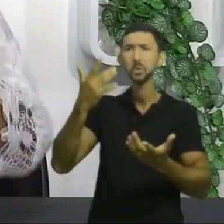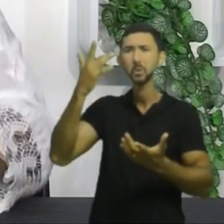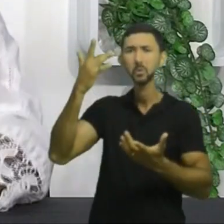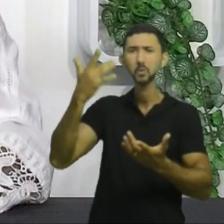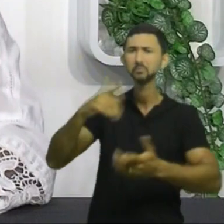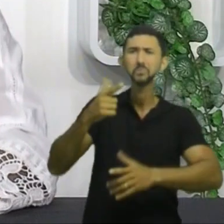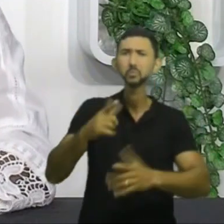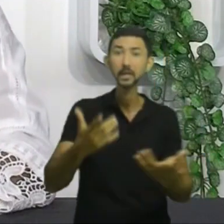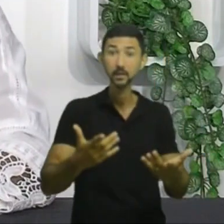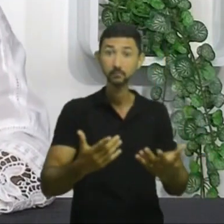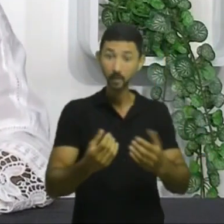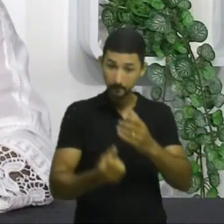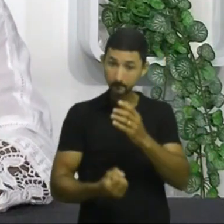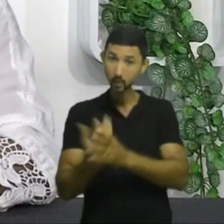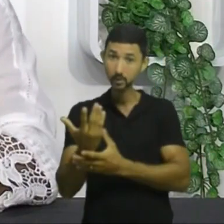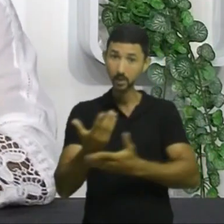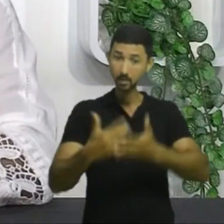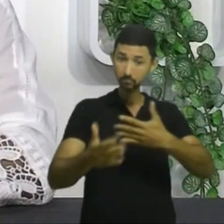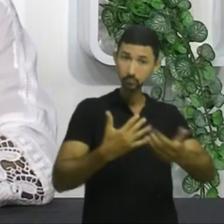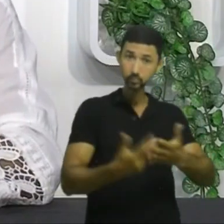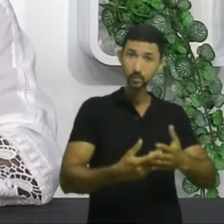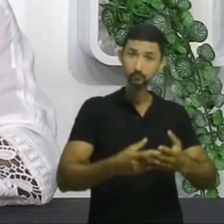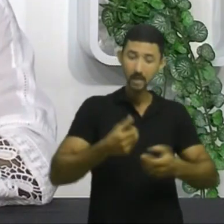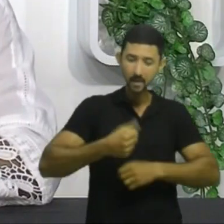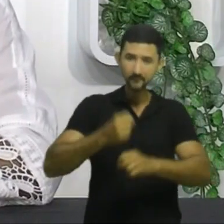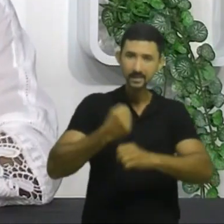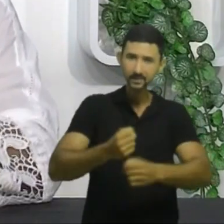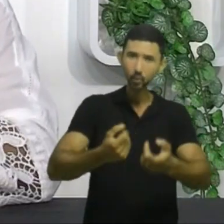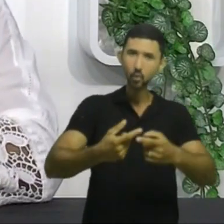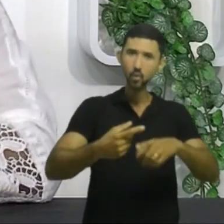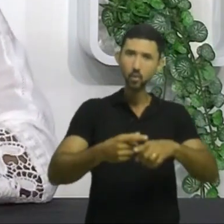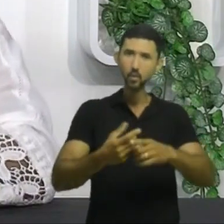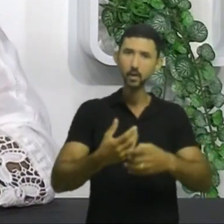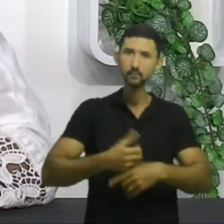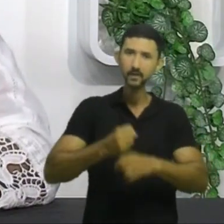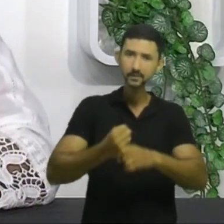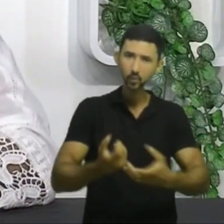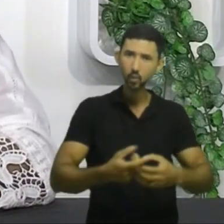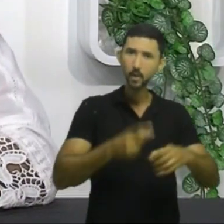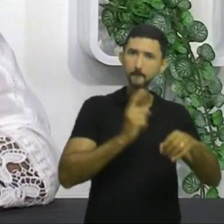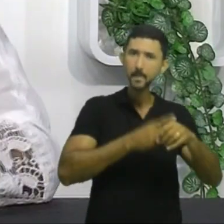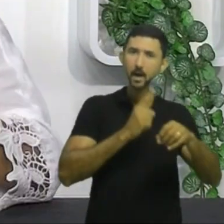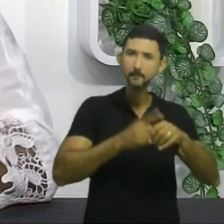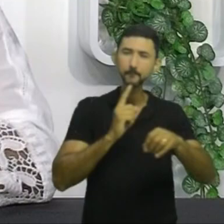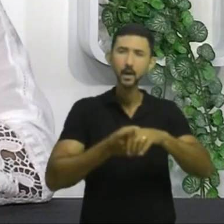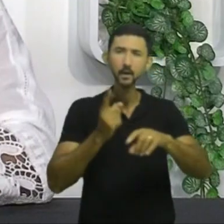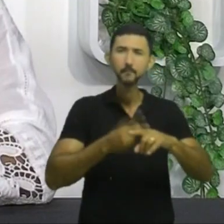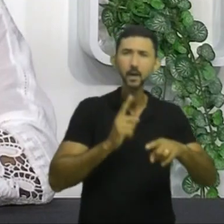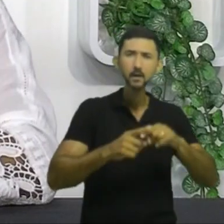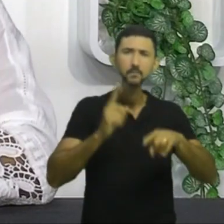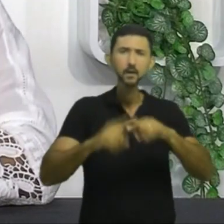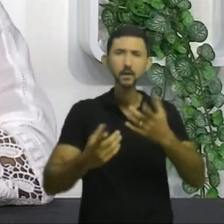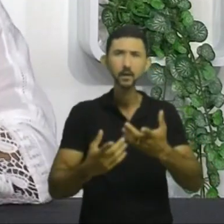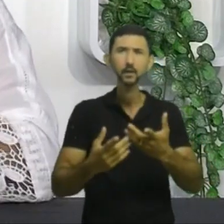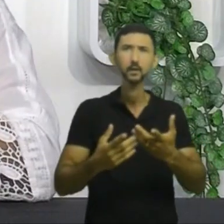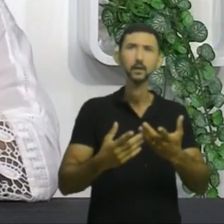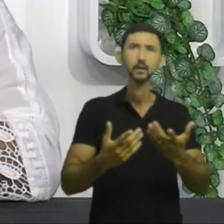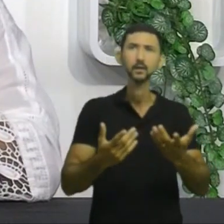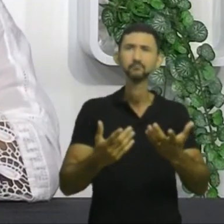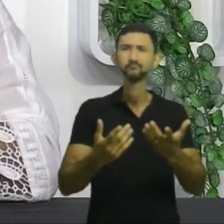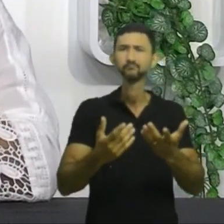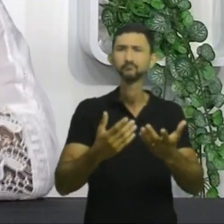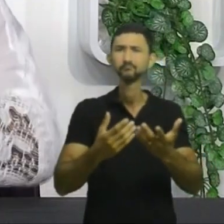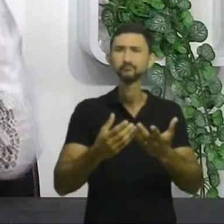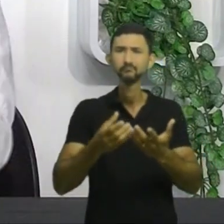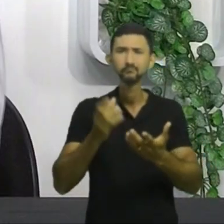você pode criá-los. Você tem cabos de vassoura, lembra que eu falei? Você tem latinhas de refrigerante, você pode